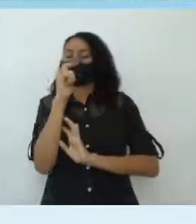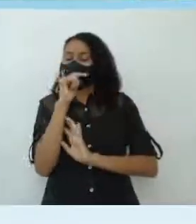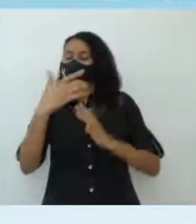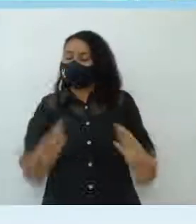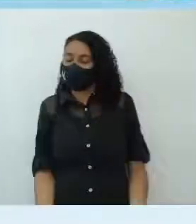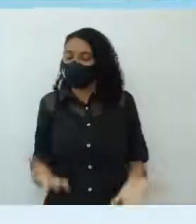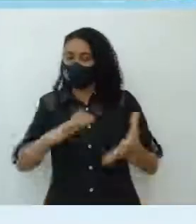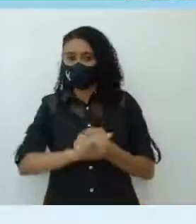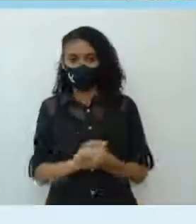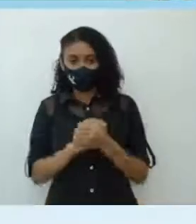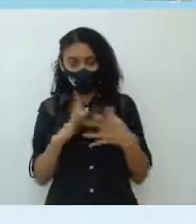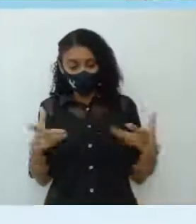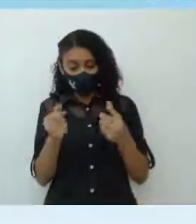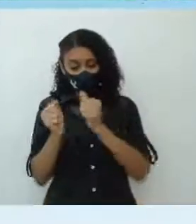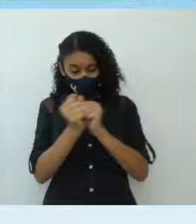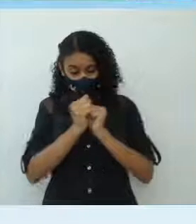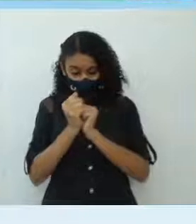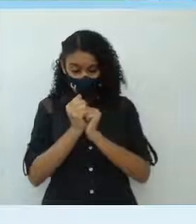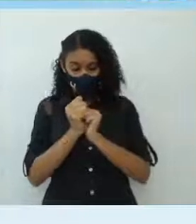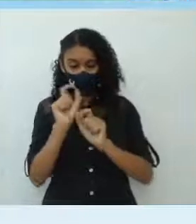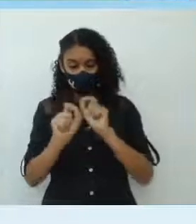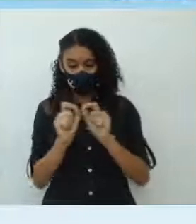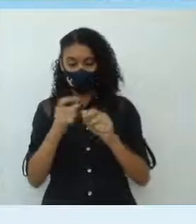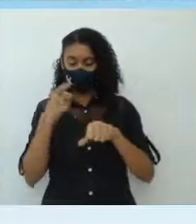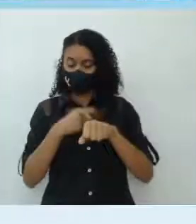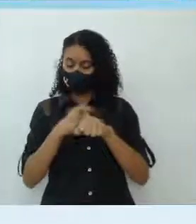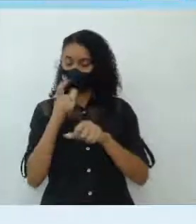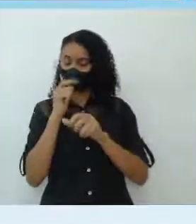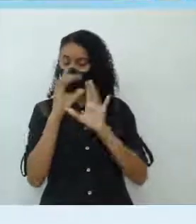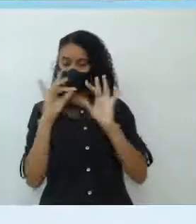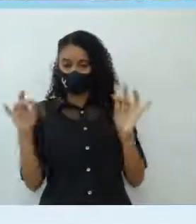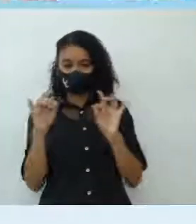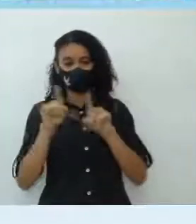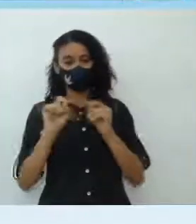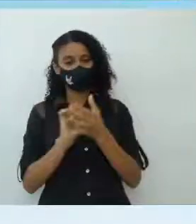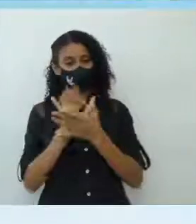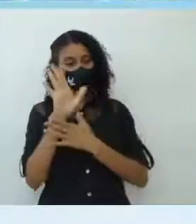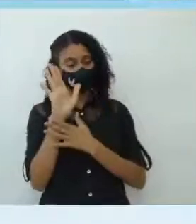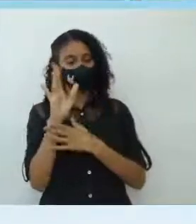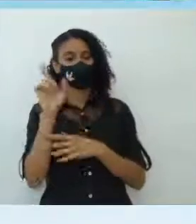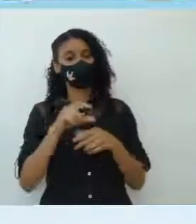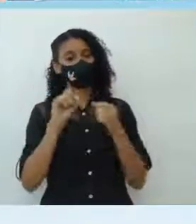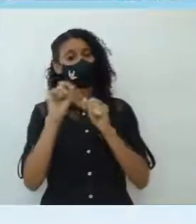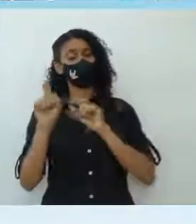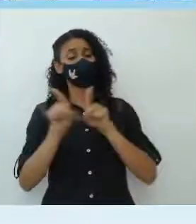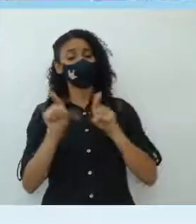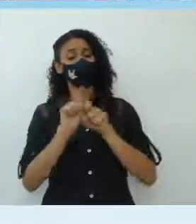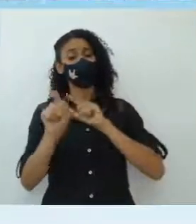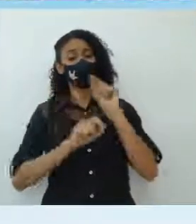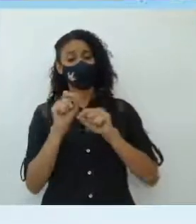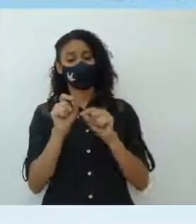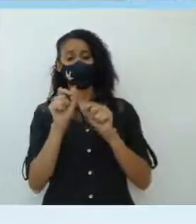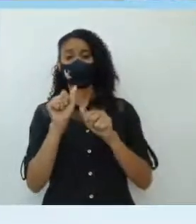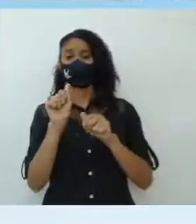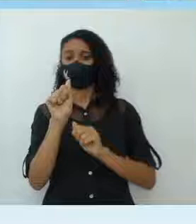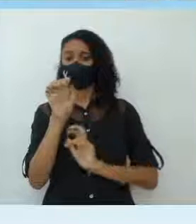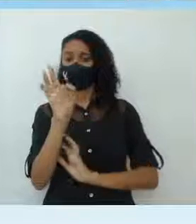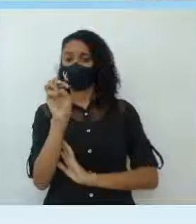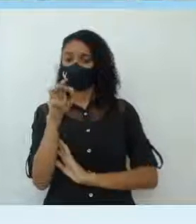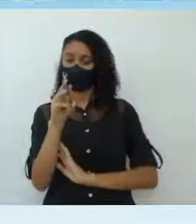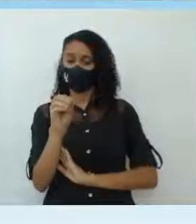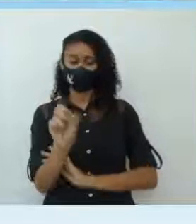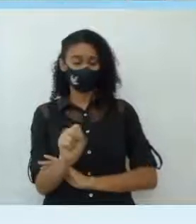Então, tudo ao nosso redor, seja sólido, líquido ou gasoso, é feito também por esses átomos. E